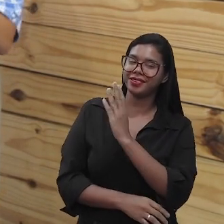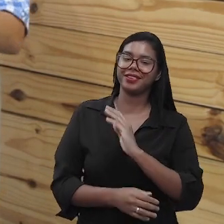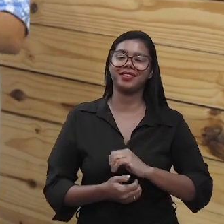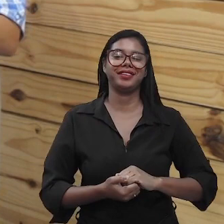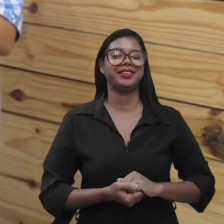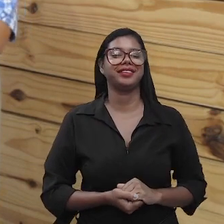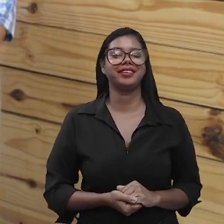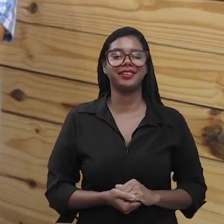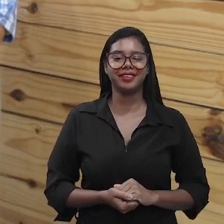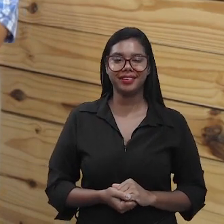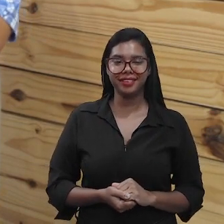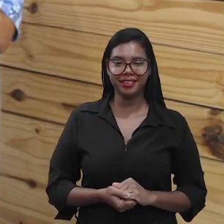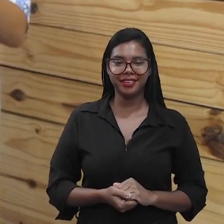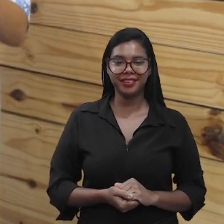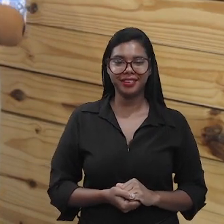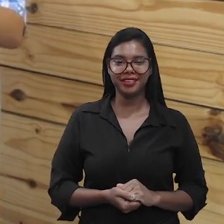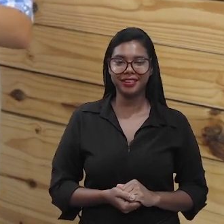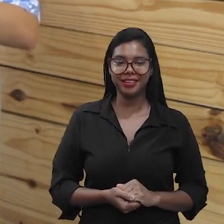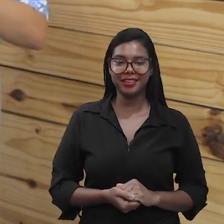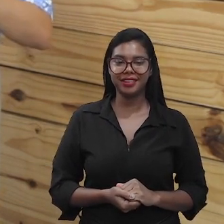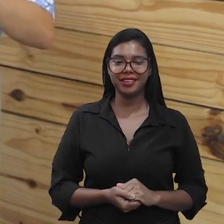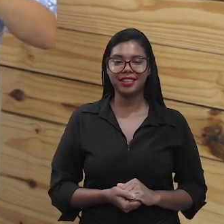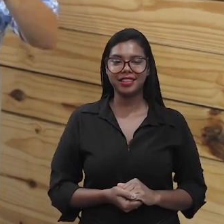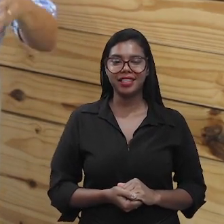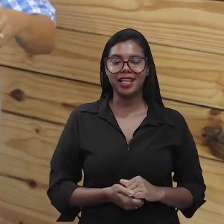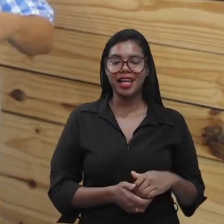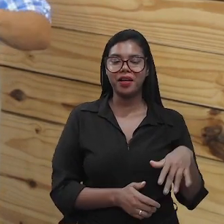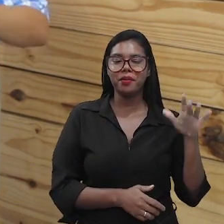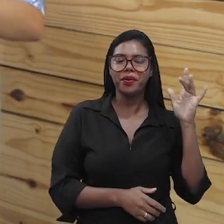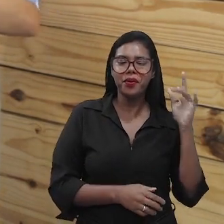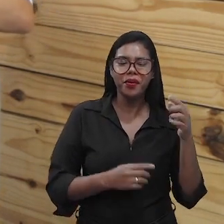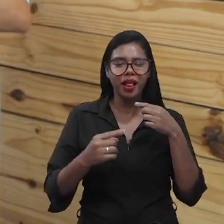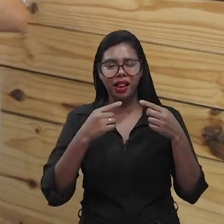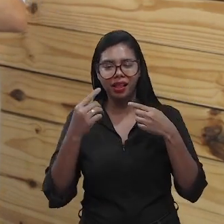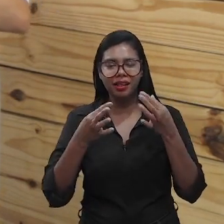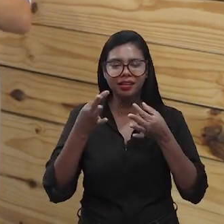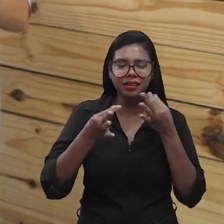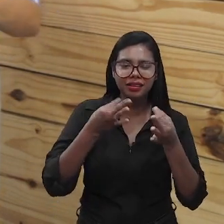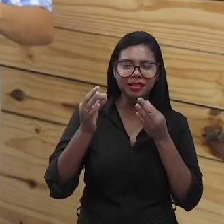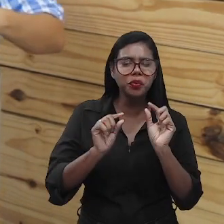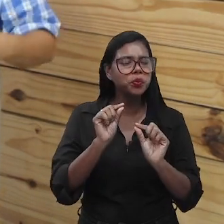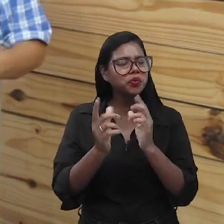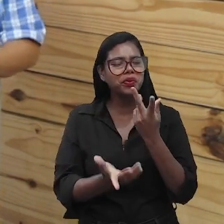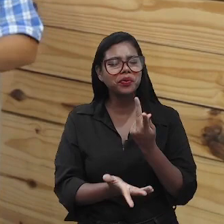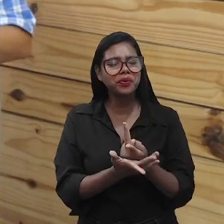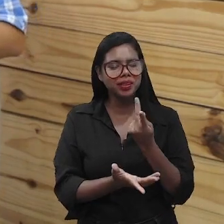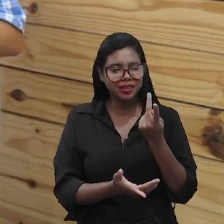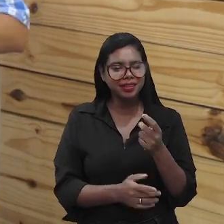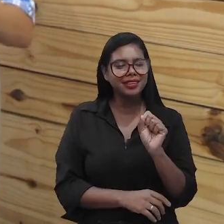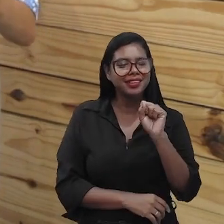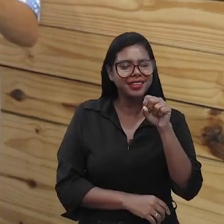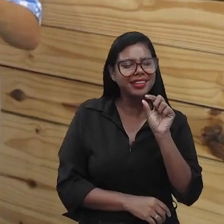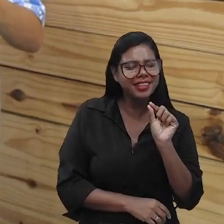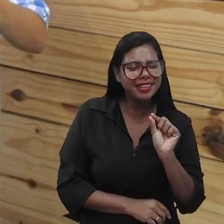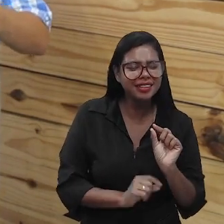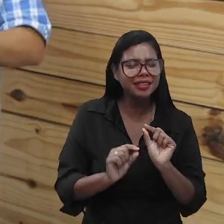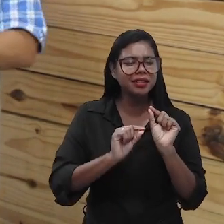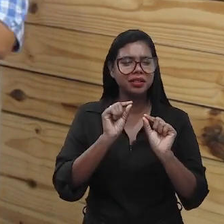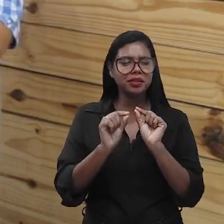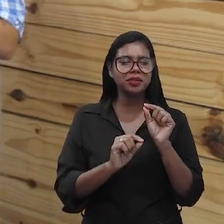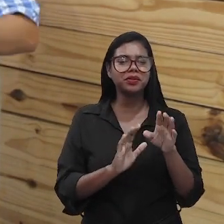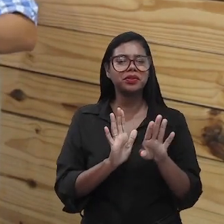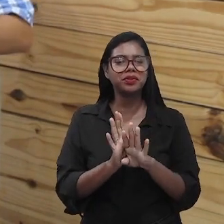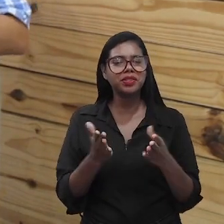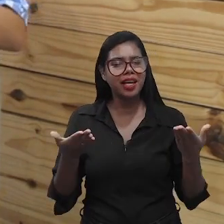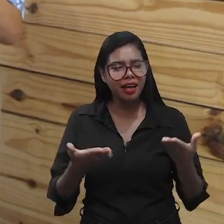pelo direct, né, para tirar dúvidas. Ah, mas aquilo que aconteceu, isso aí é assim mesmo? Ah, eu estou gostando muito, eu estou chegando na página 2, já tenho essa certeza. Aí